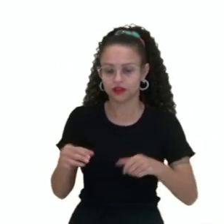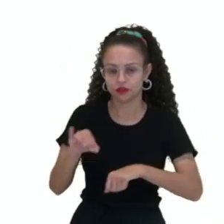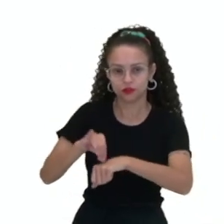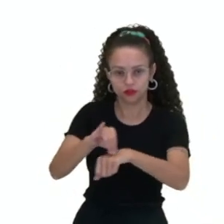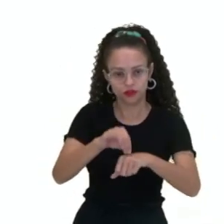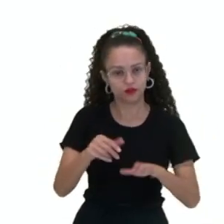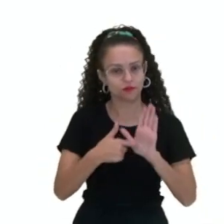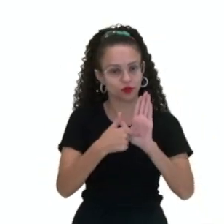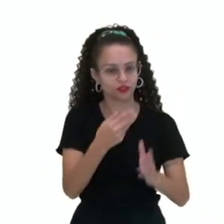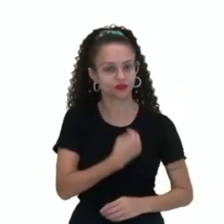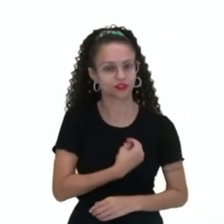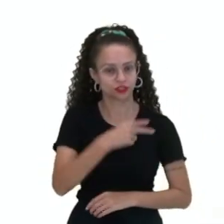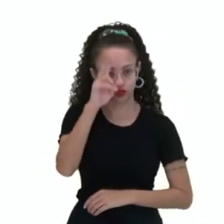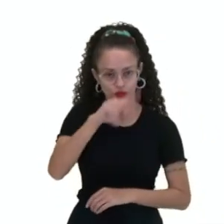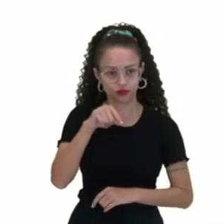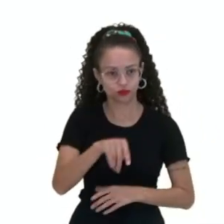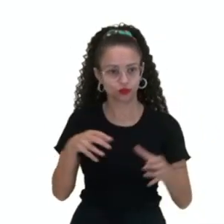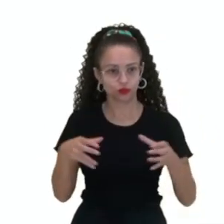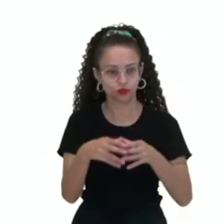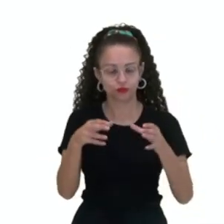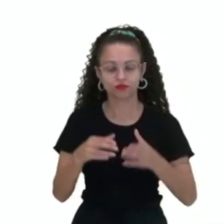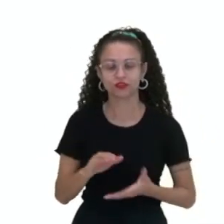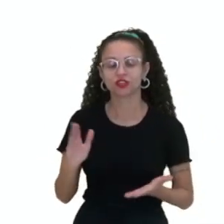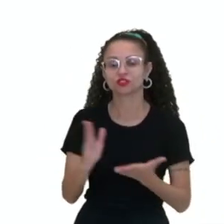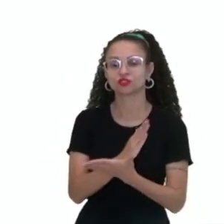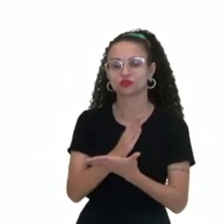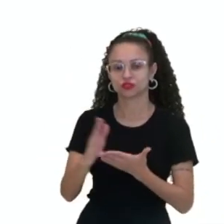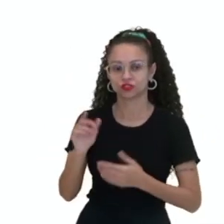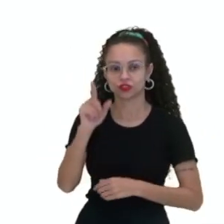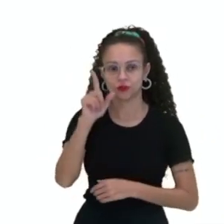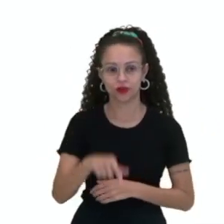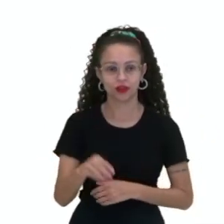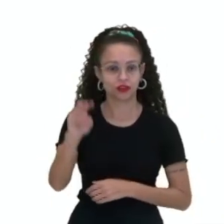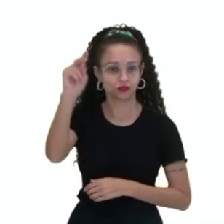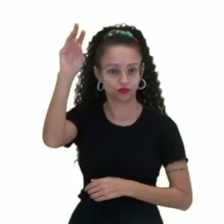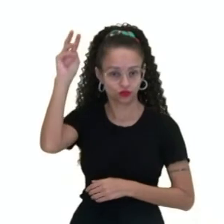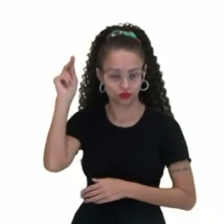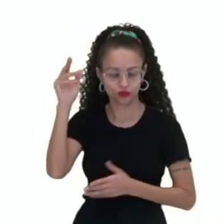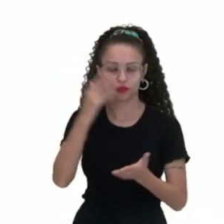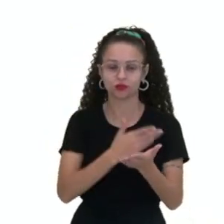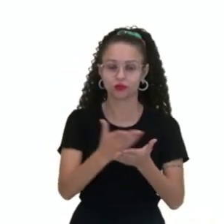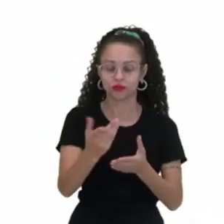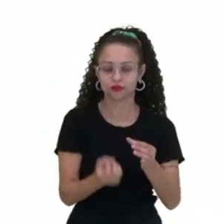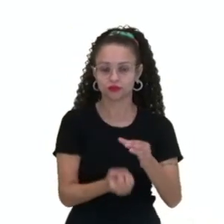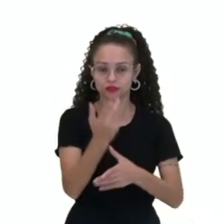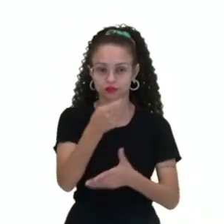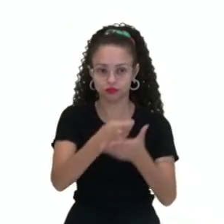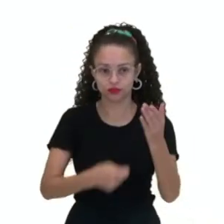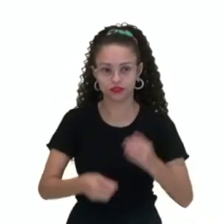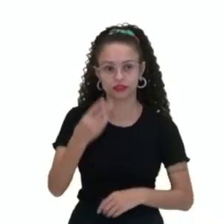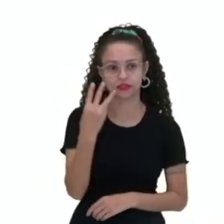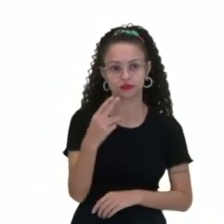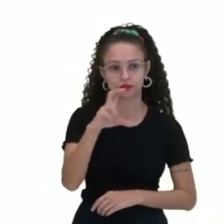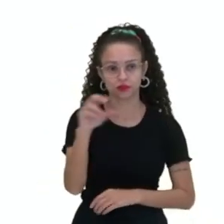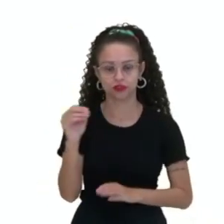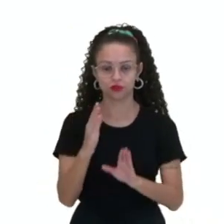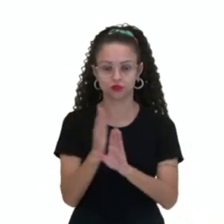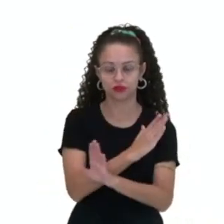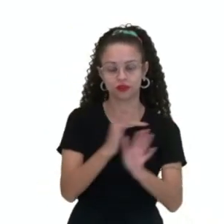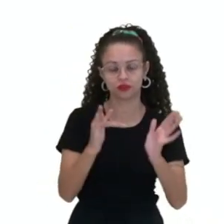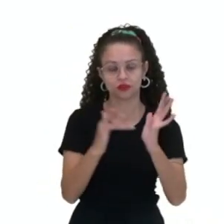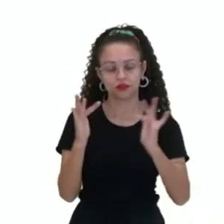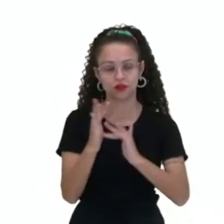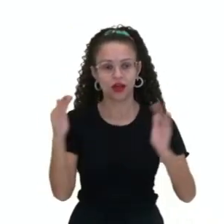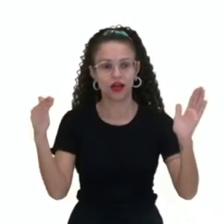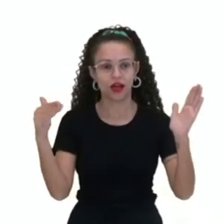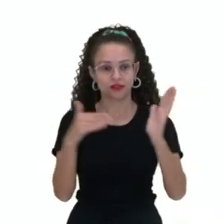desses grupos. Outras divisões. A Antiguidade é o período que se inicia com o surgimento da escrita, por volta de 3.500 a.C., vai até